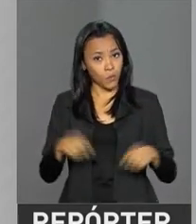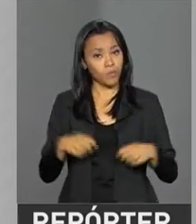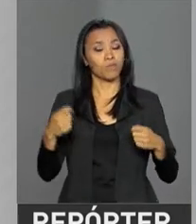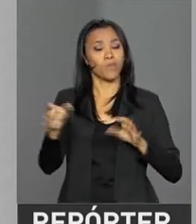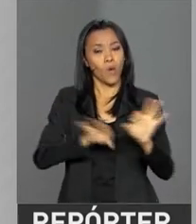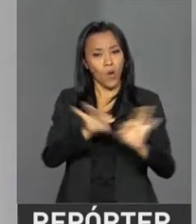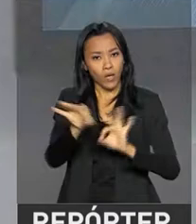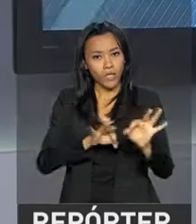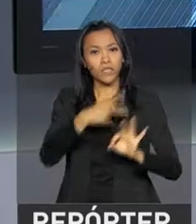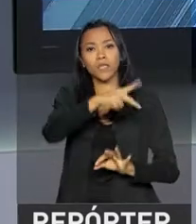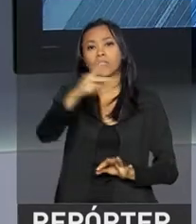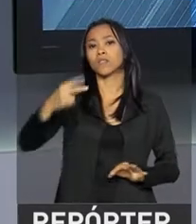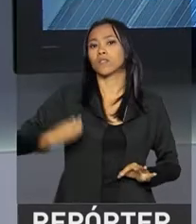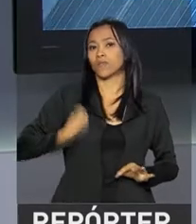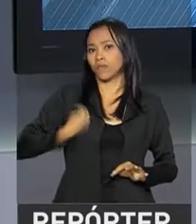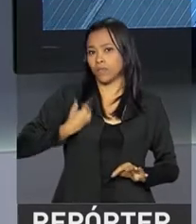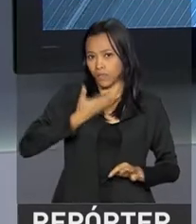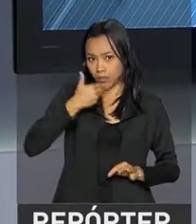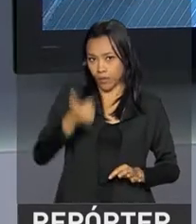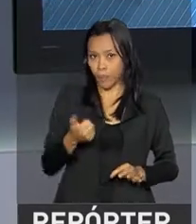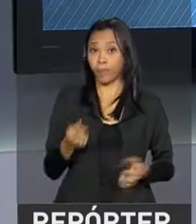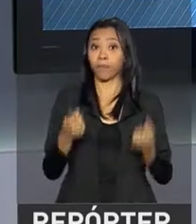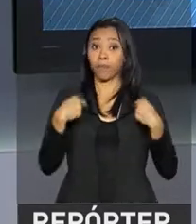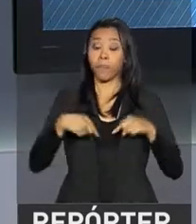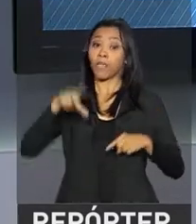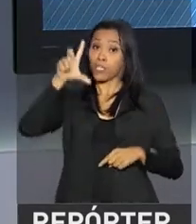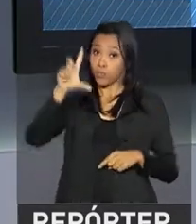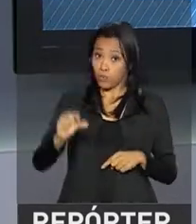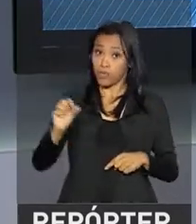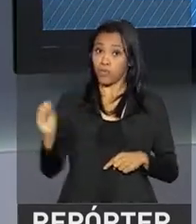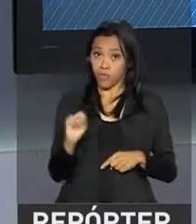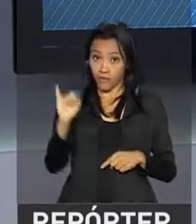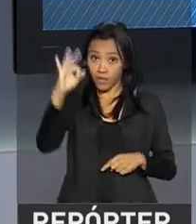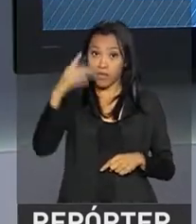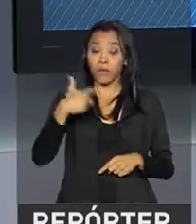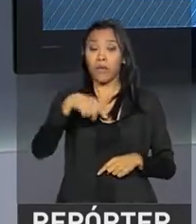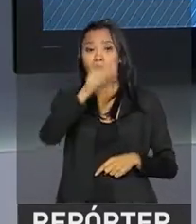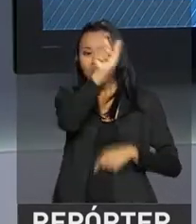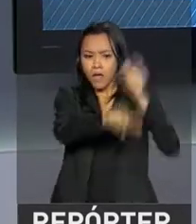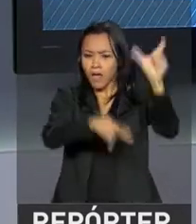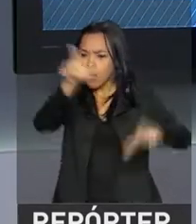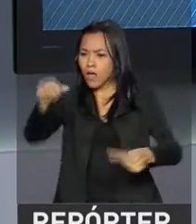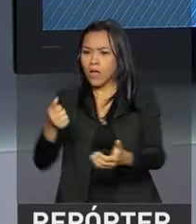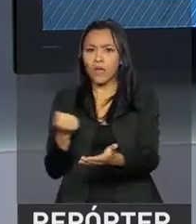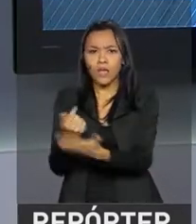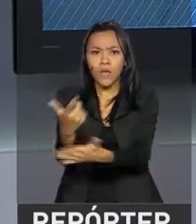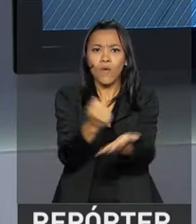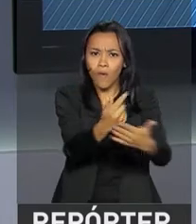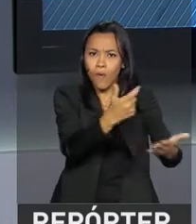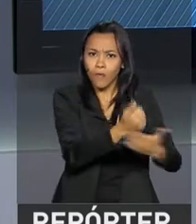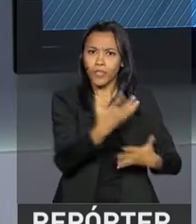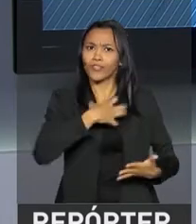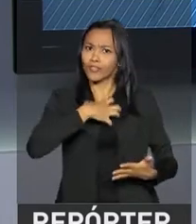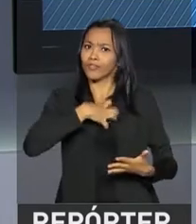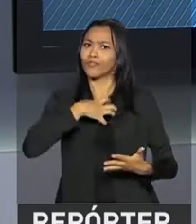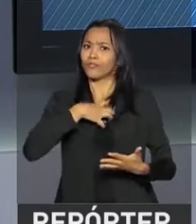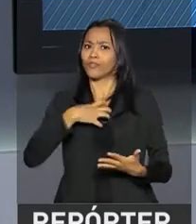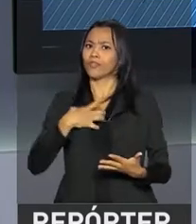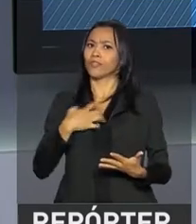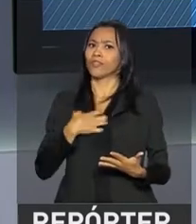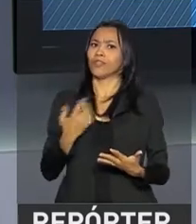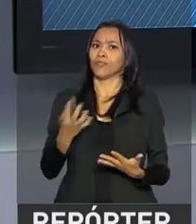vidas ainda sobre a queda da inflação o consumidor brasil já sentiu esse desempenho da economia no